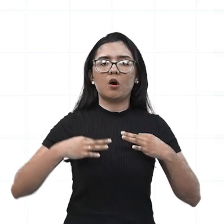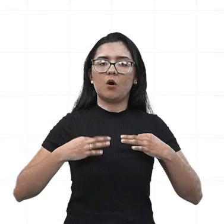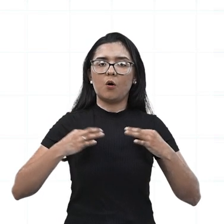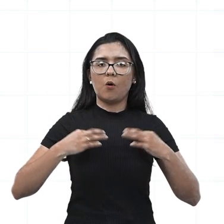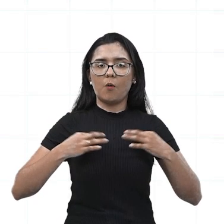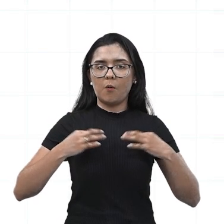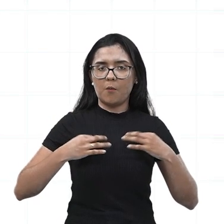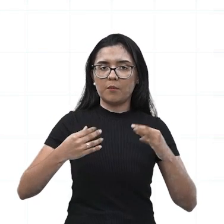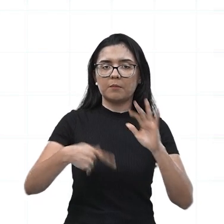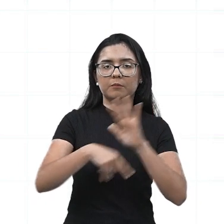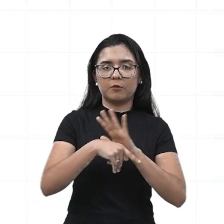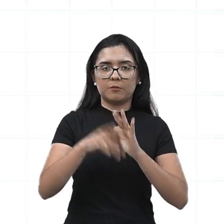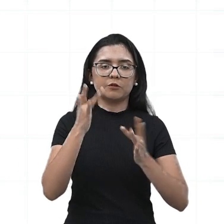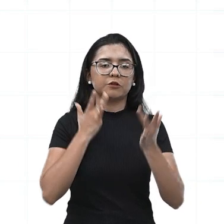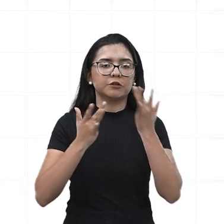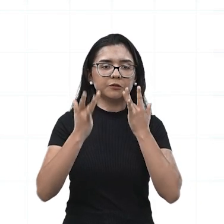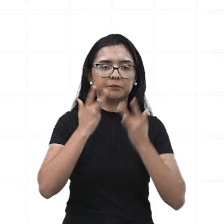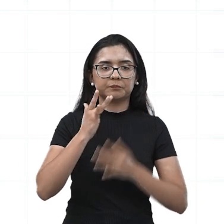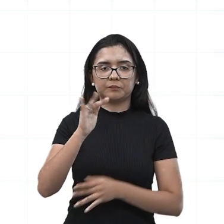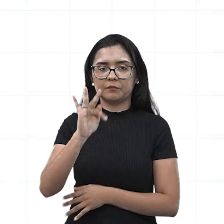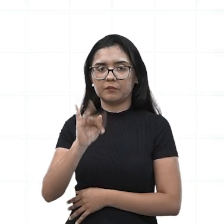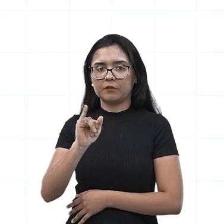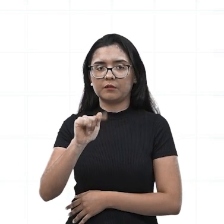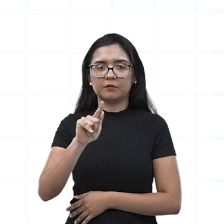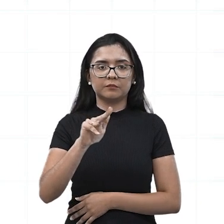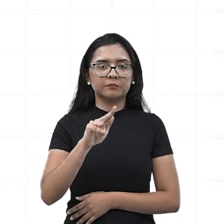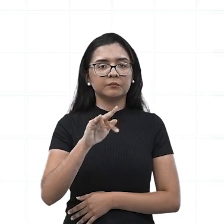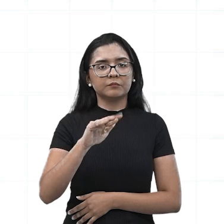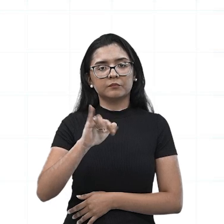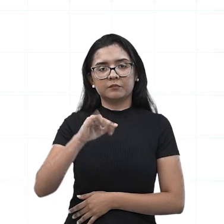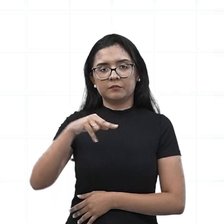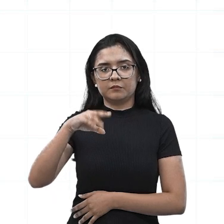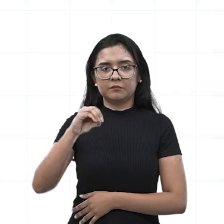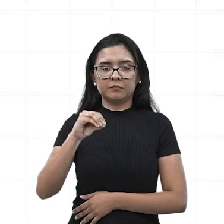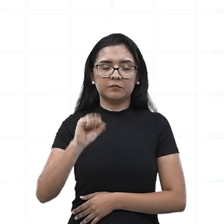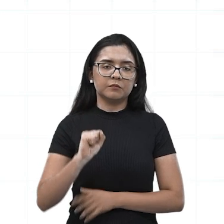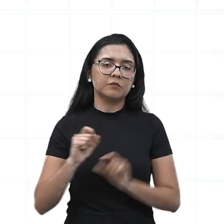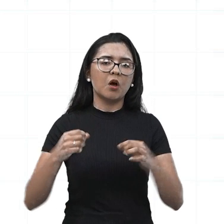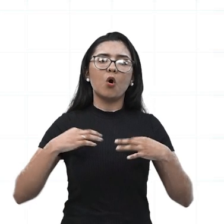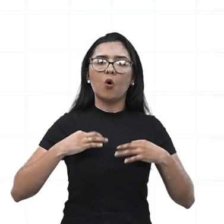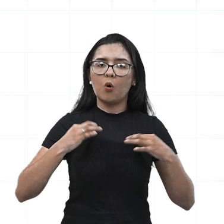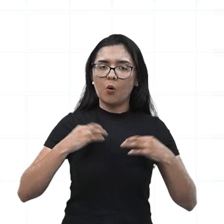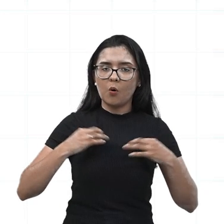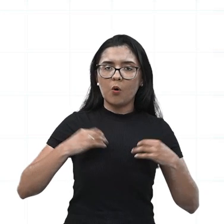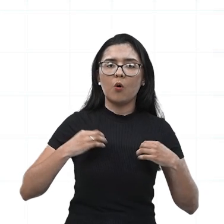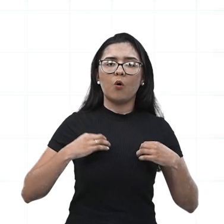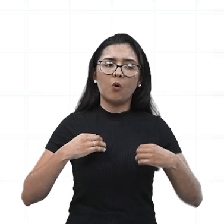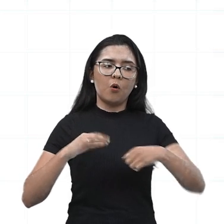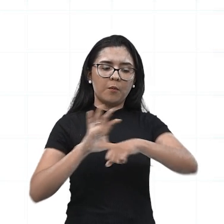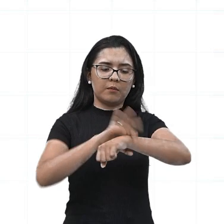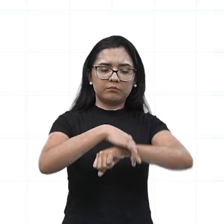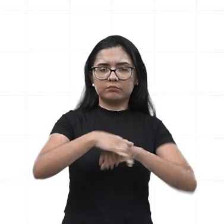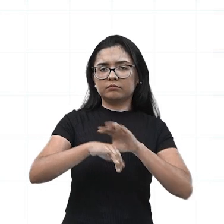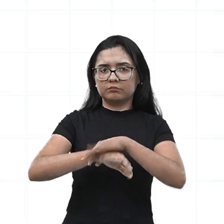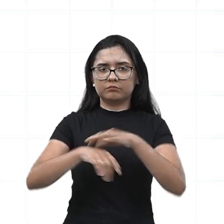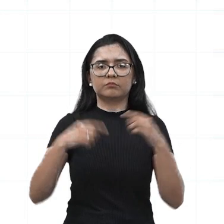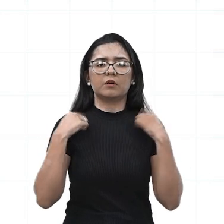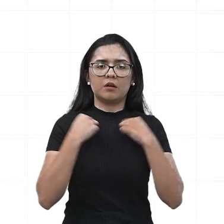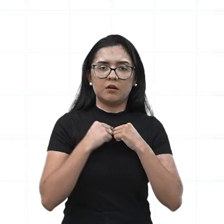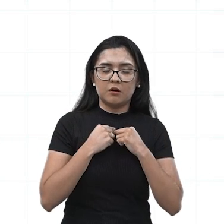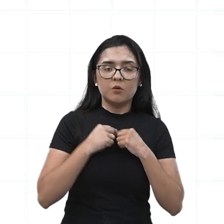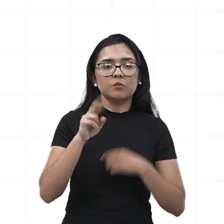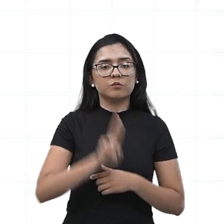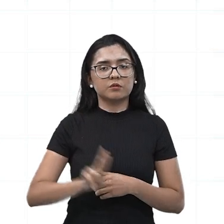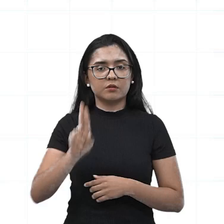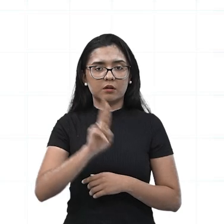certo? Os figurinos teatrais são os trajes e acessórios usados pelos atores em uma produção